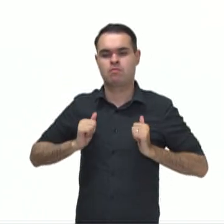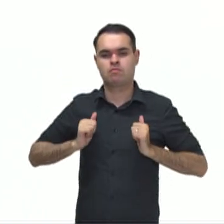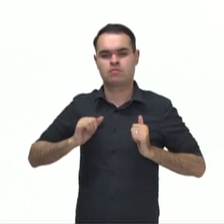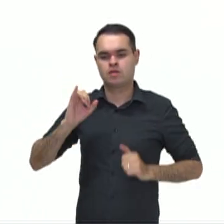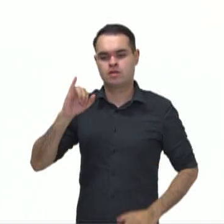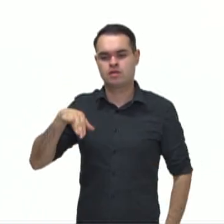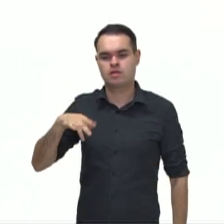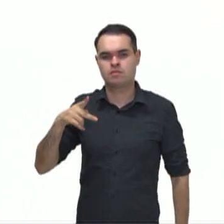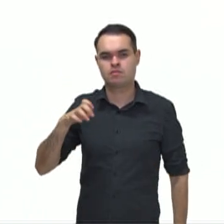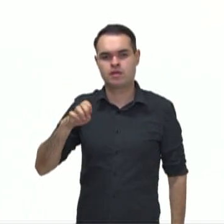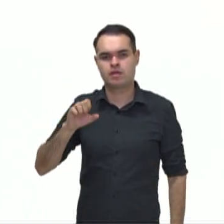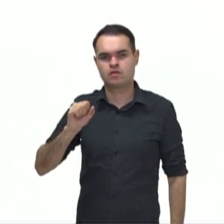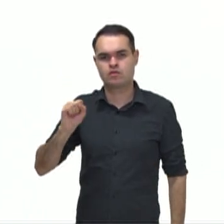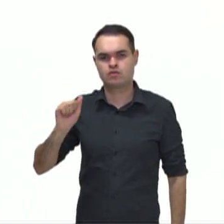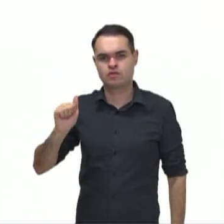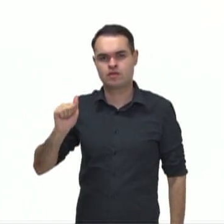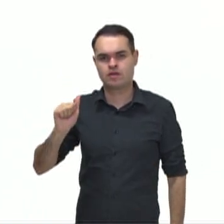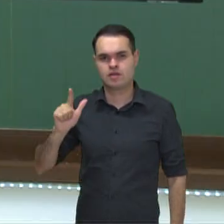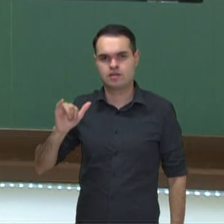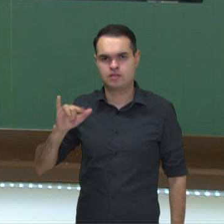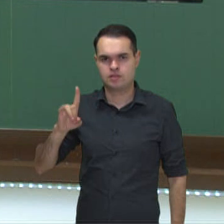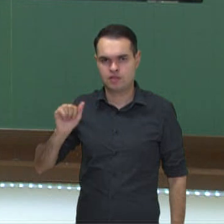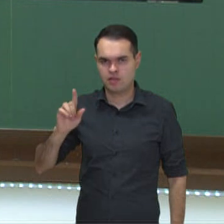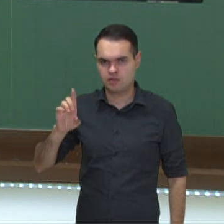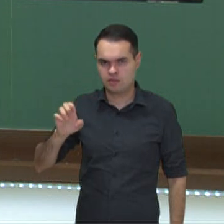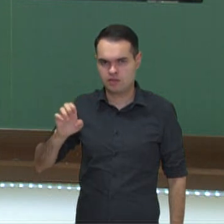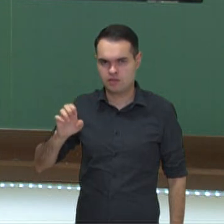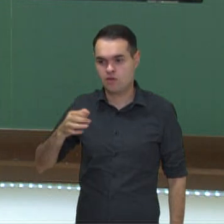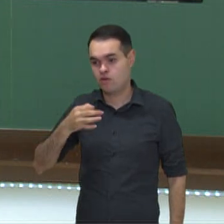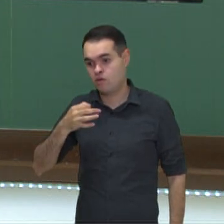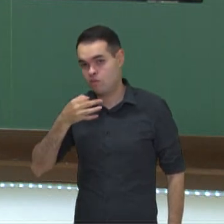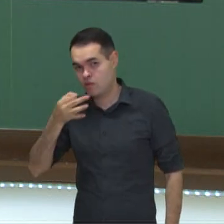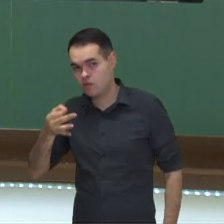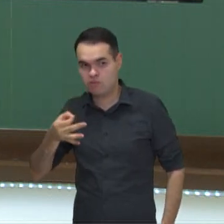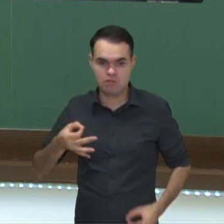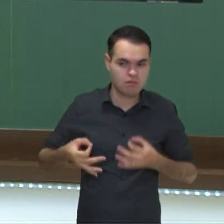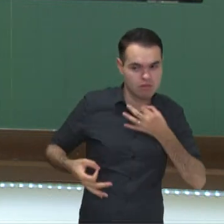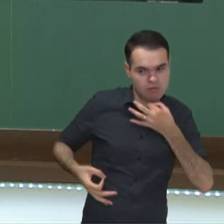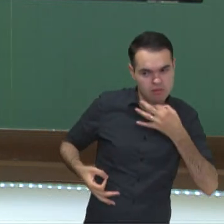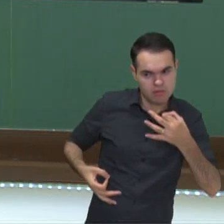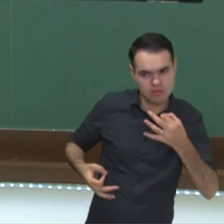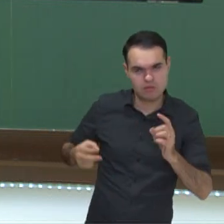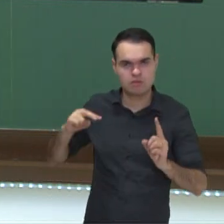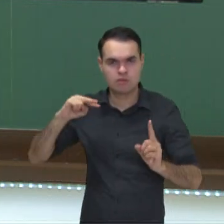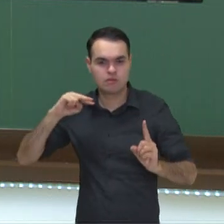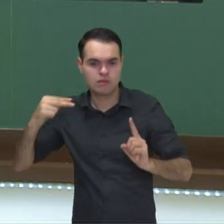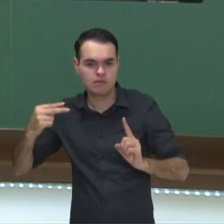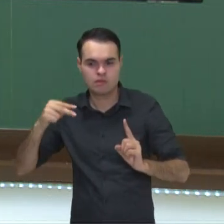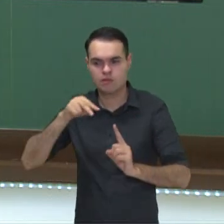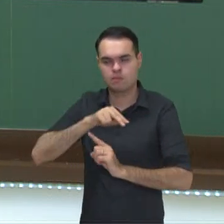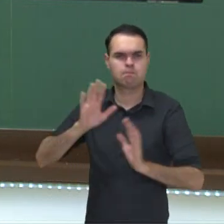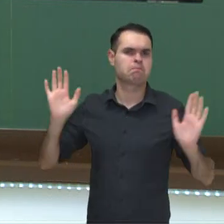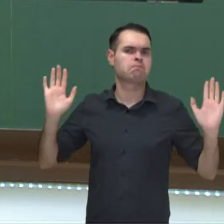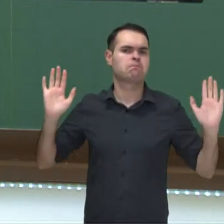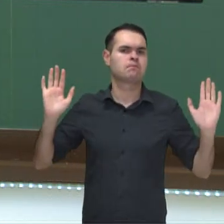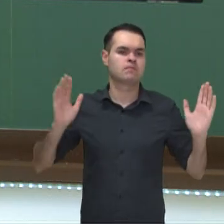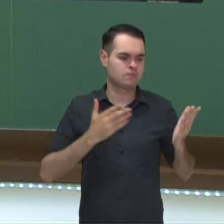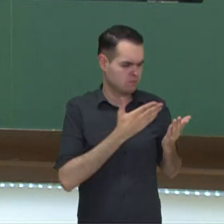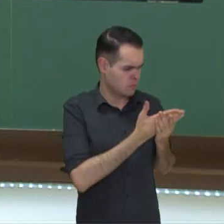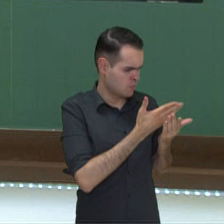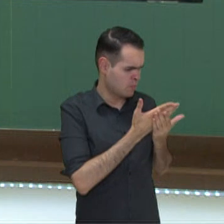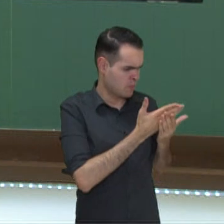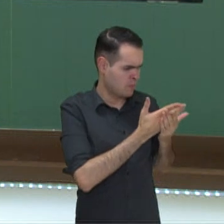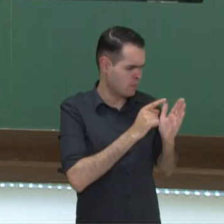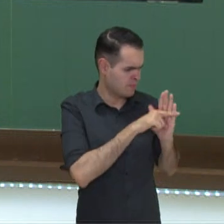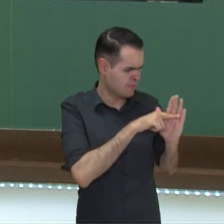que nós temos aqui é a impessoalidade, nós não temos a opinião, nós temos ali os estudos, as conclusões que foram feitas